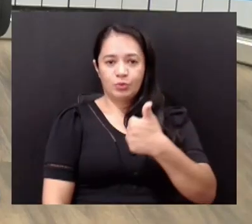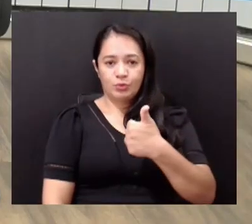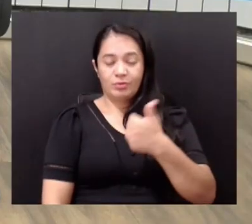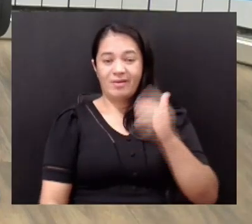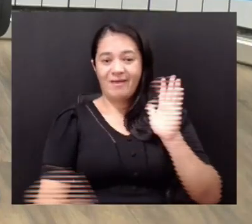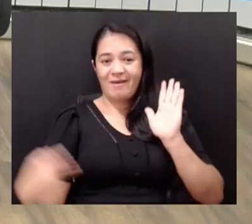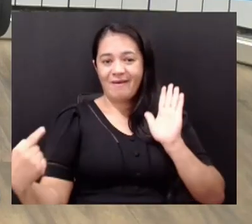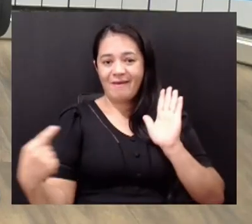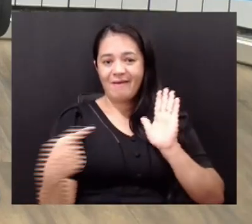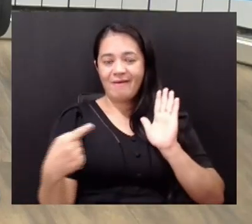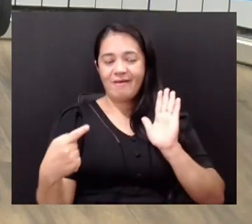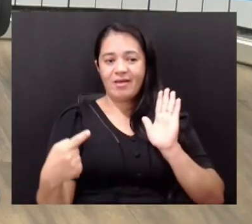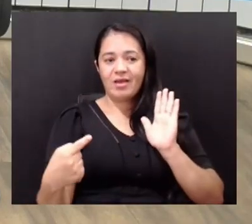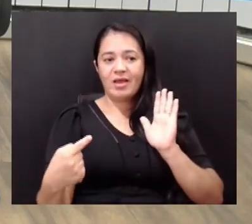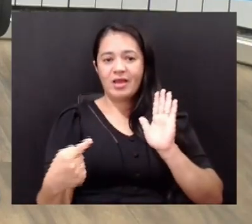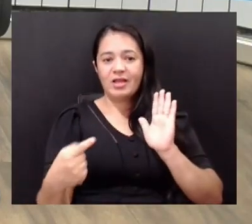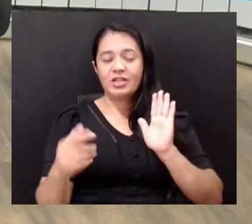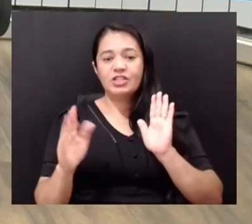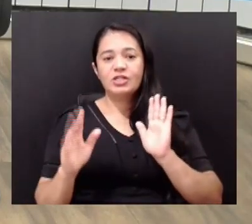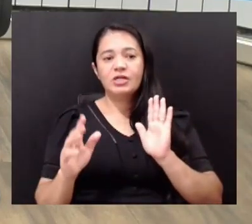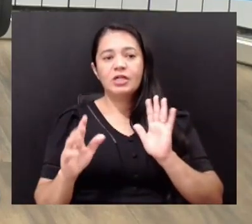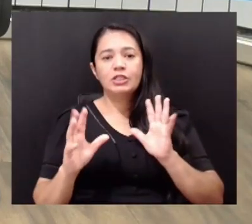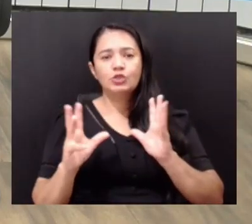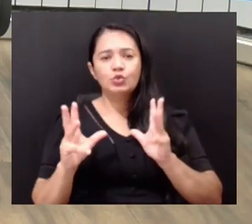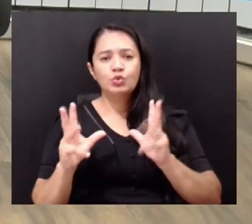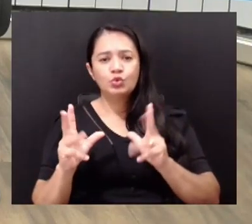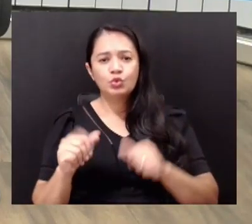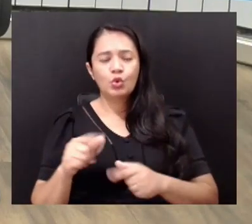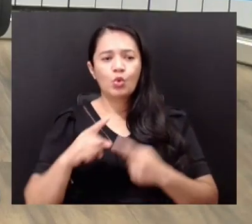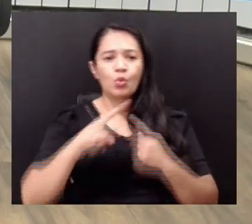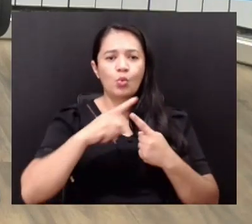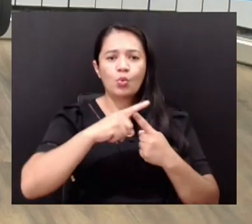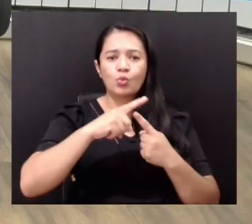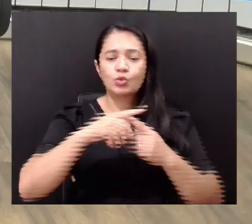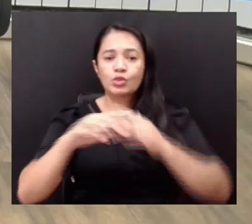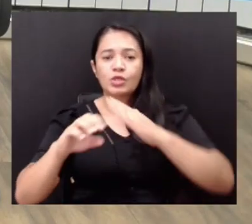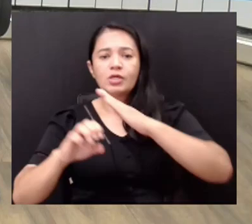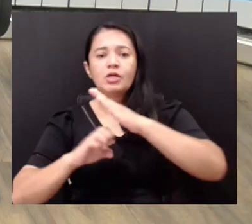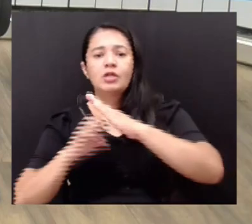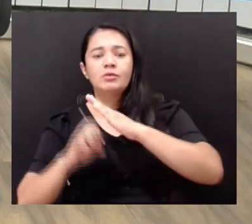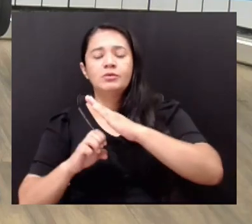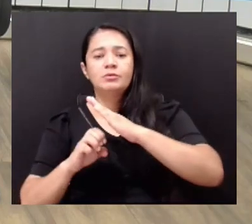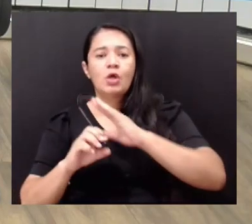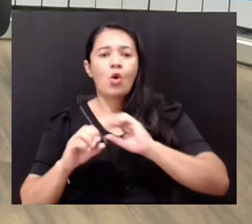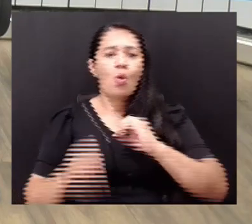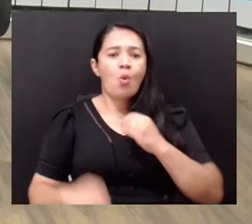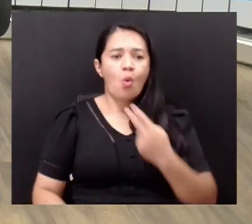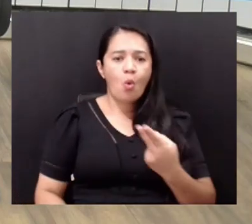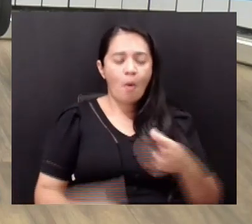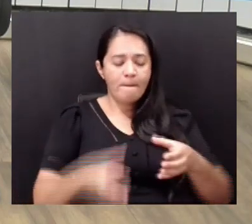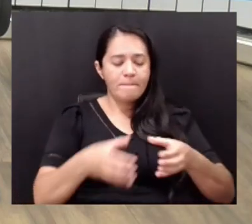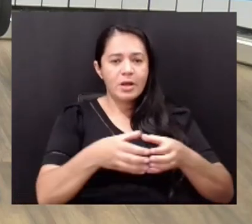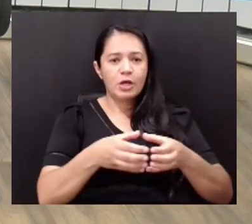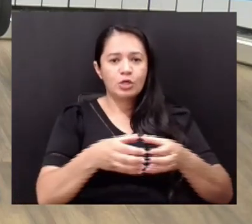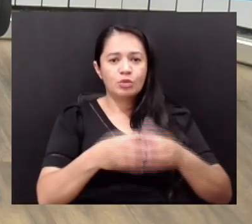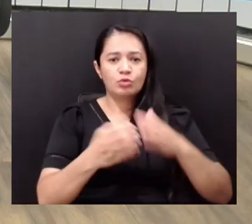ela serve para todo tipo de empresa ou é para um grupo de empresas, talvez, por exemplo,